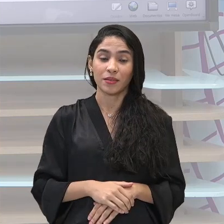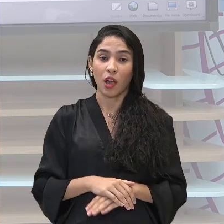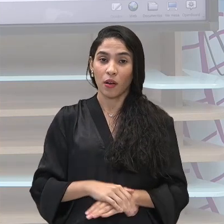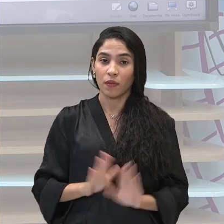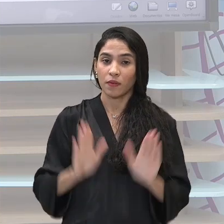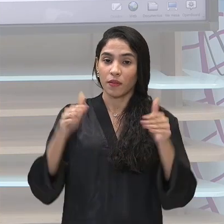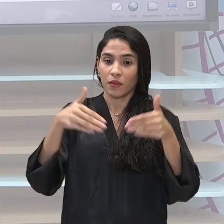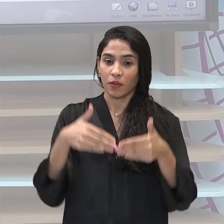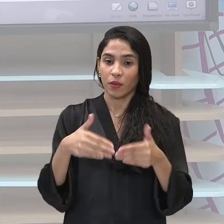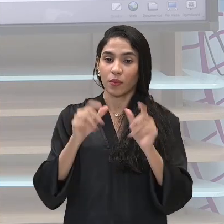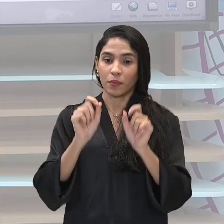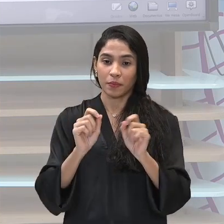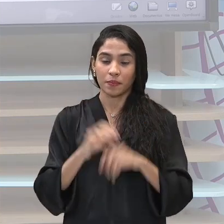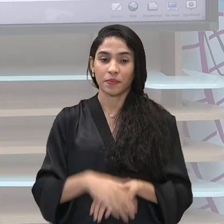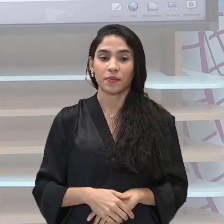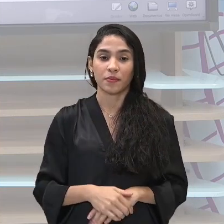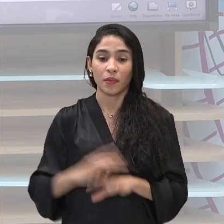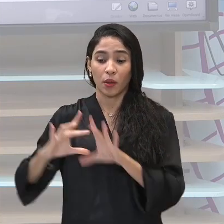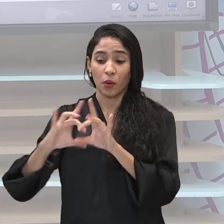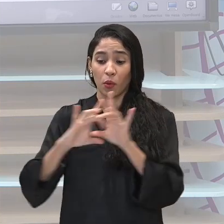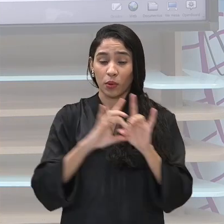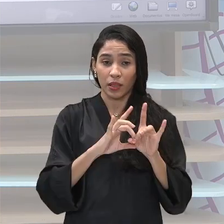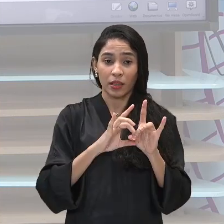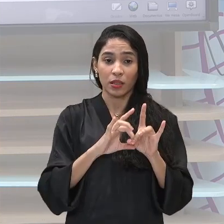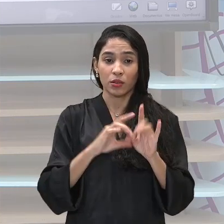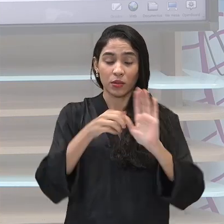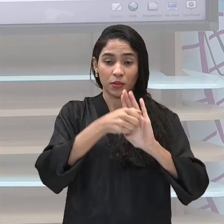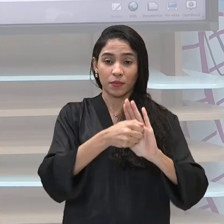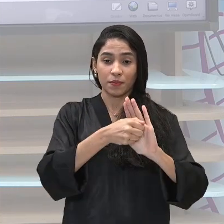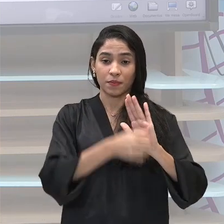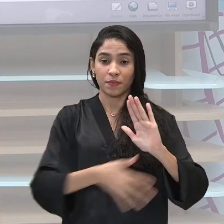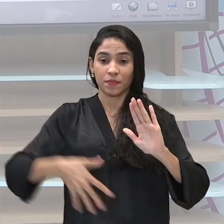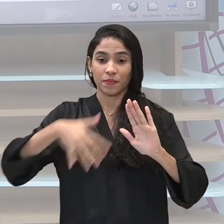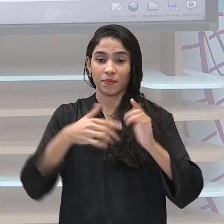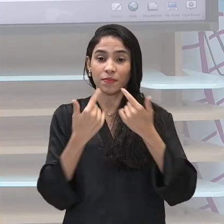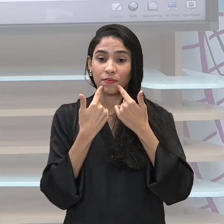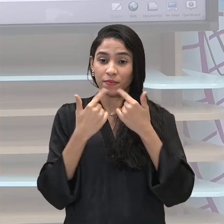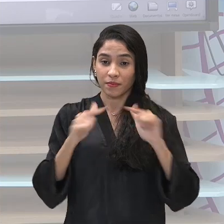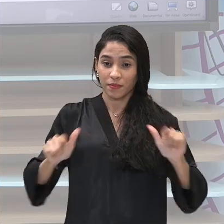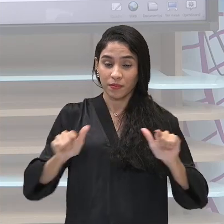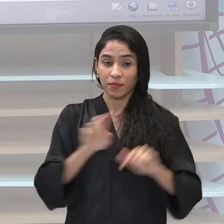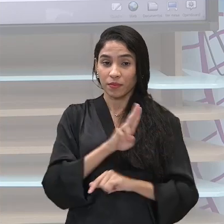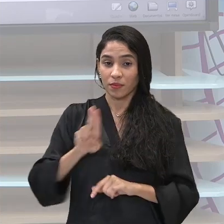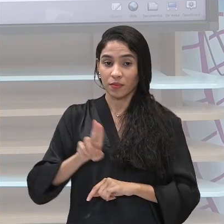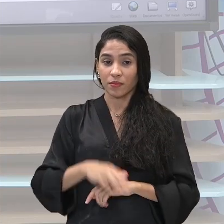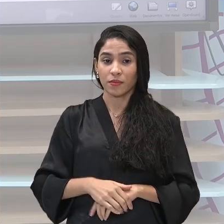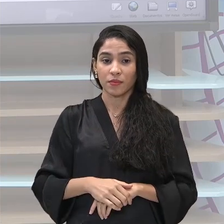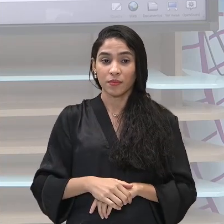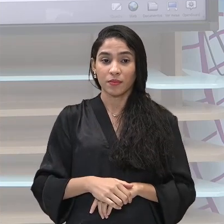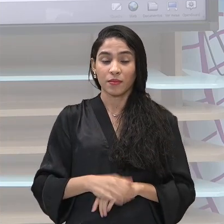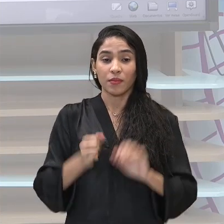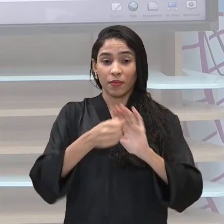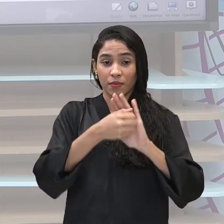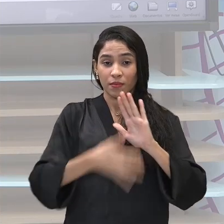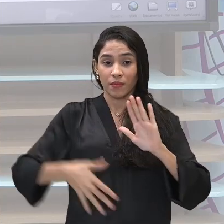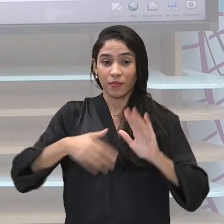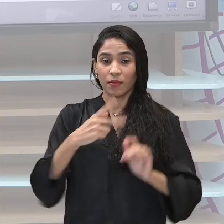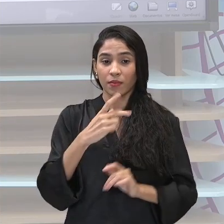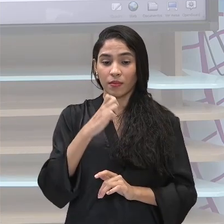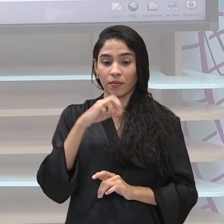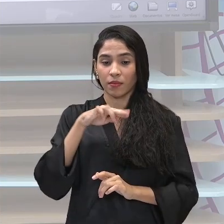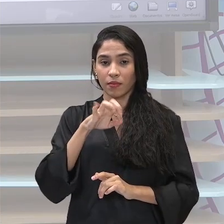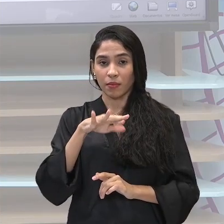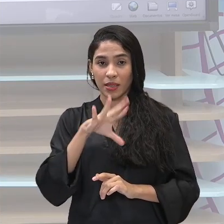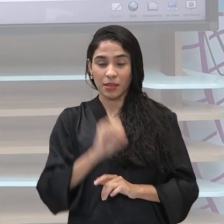trabalhou dentro do contexto da figura de linguagem chamada figura de pensamento.